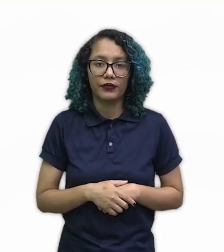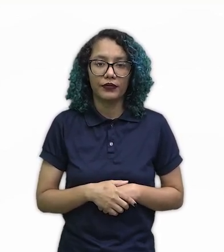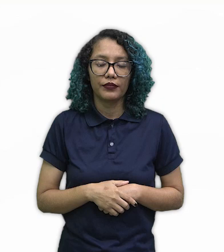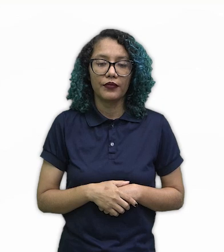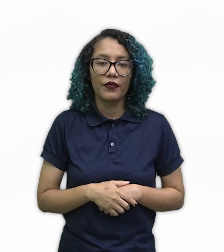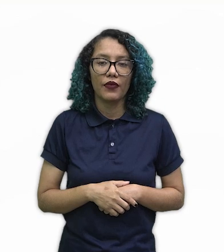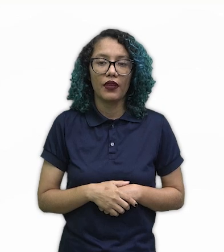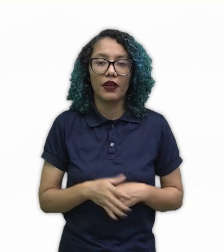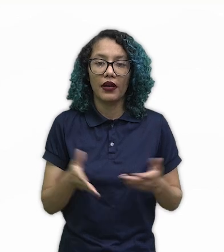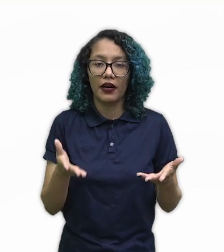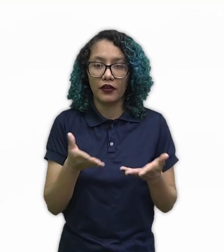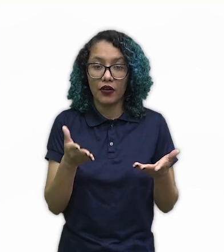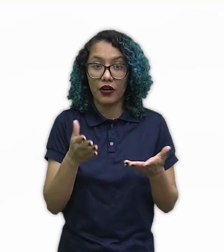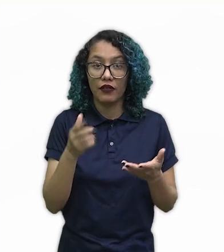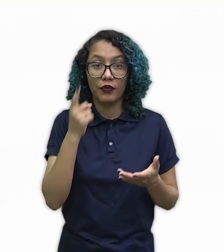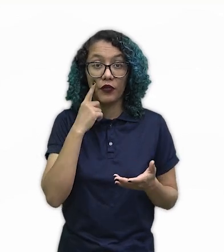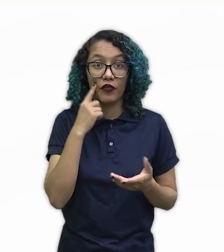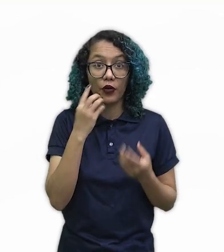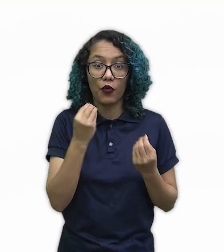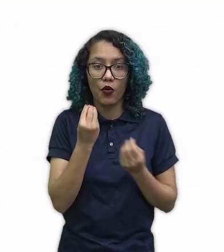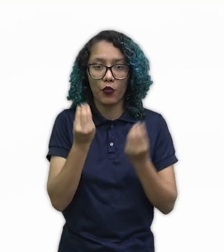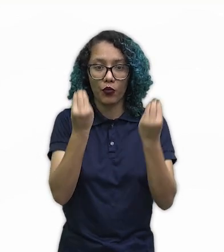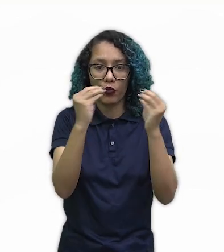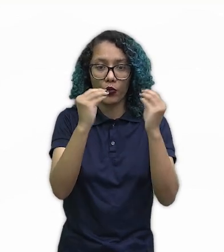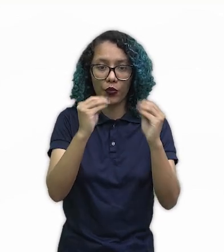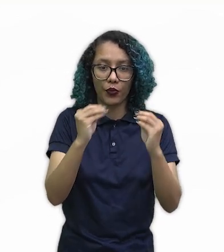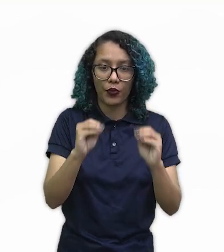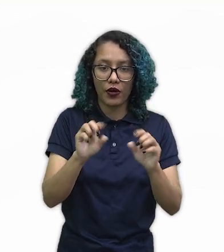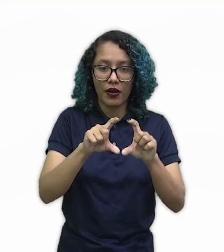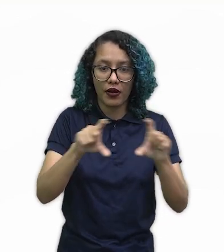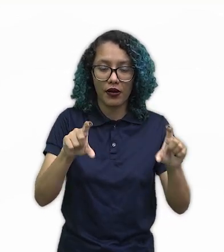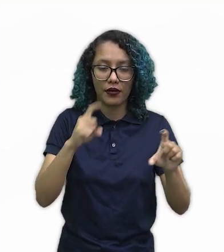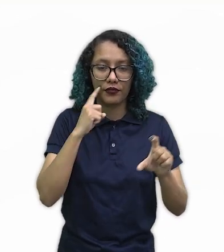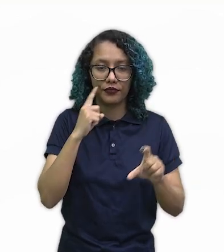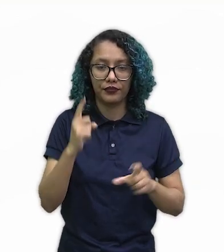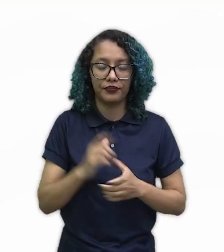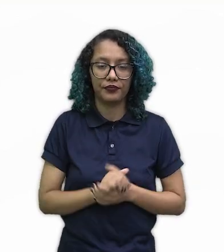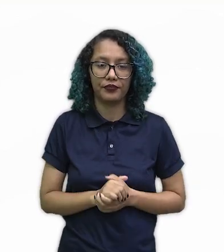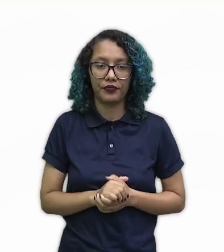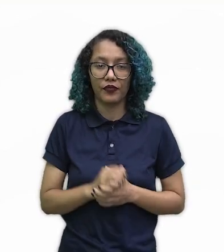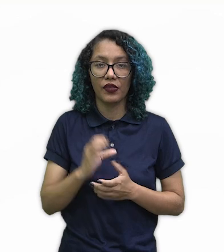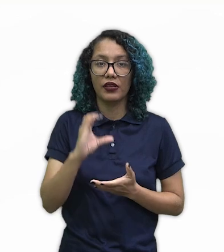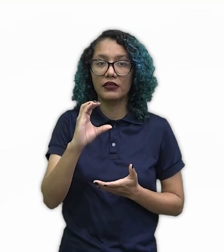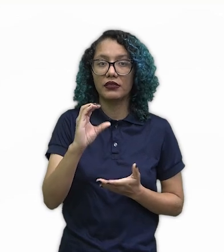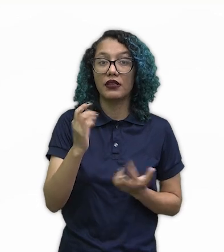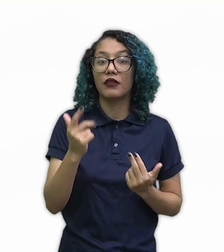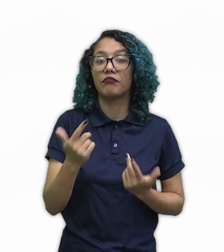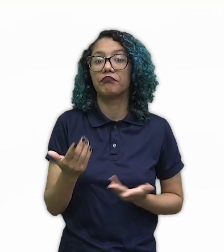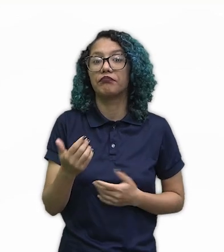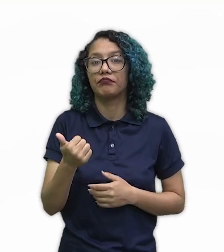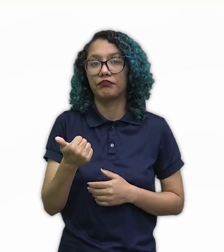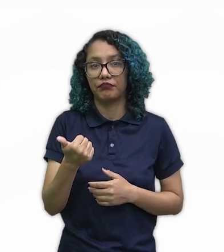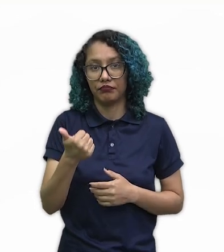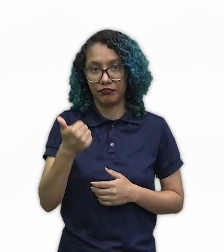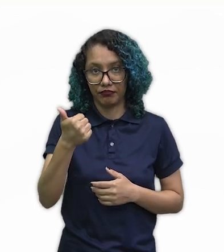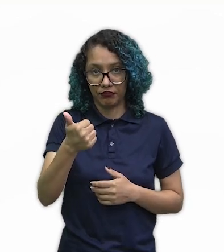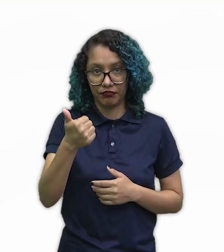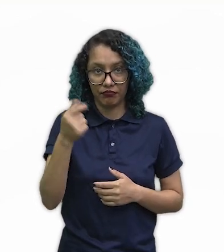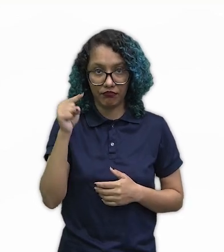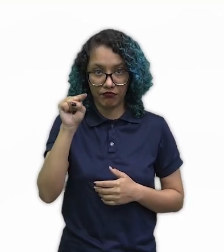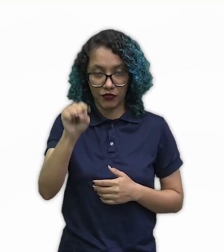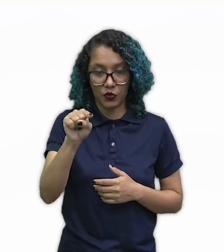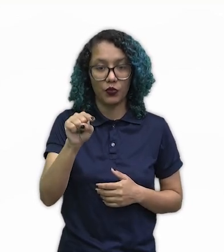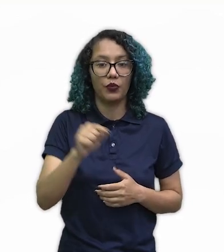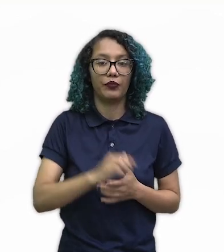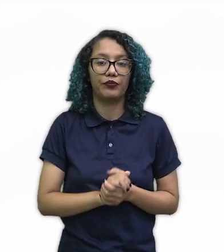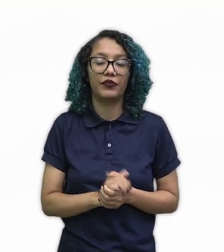E aí, bora aplicar aqui na fórmula? Juro igual capital. Quanto é o capital? R$1.000. Vamos multiplicar